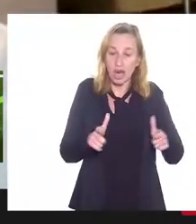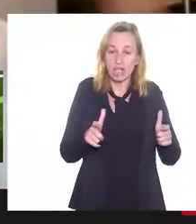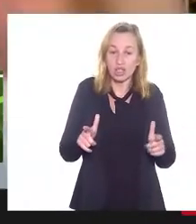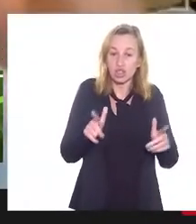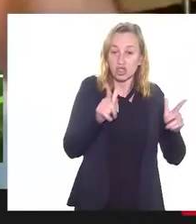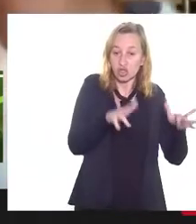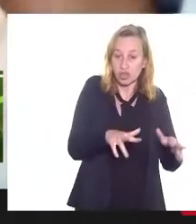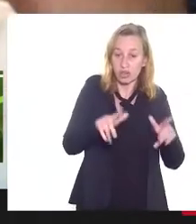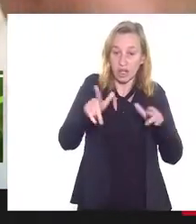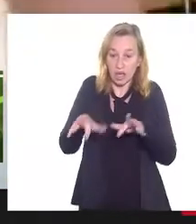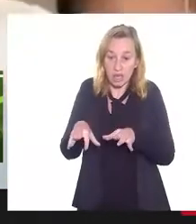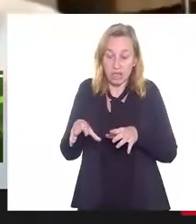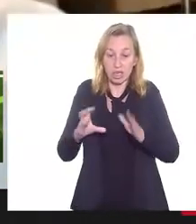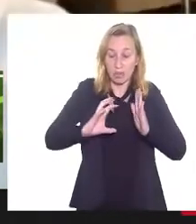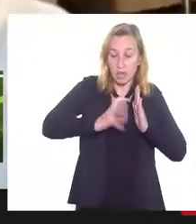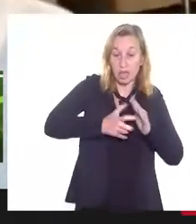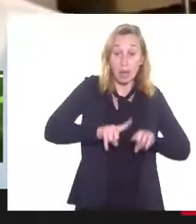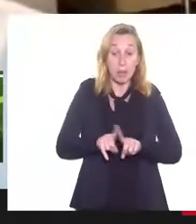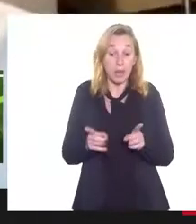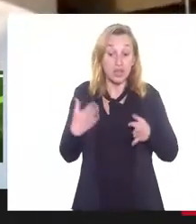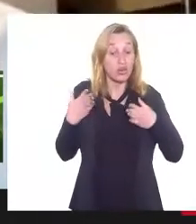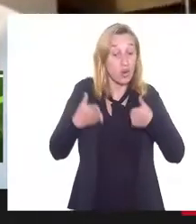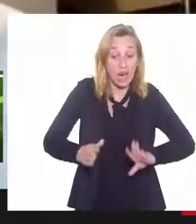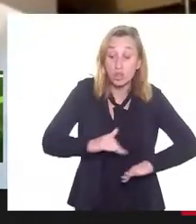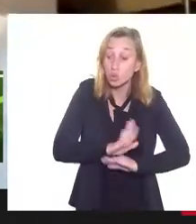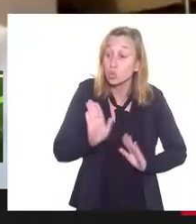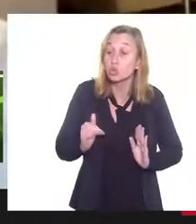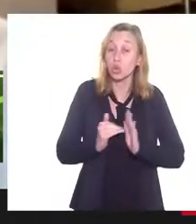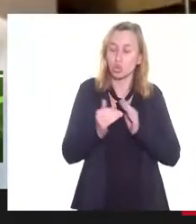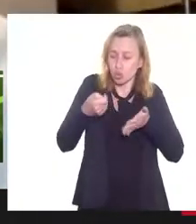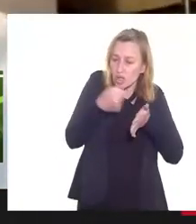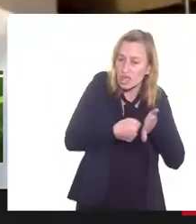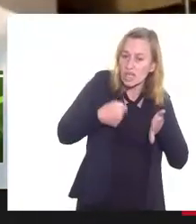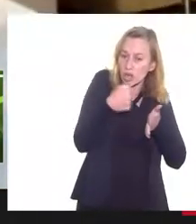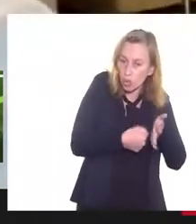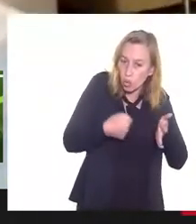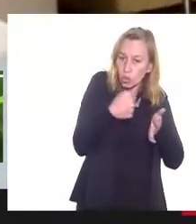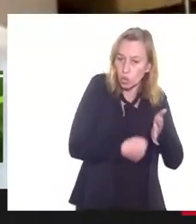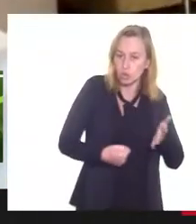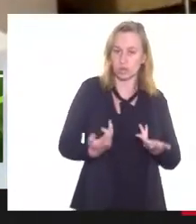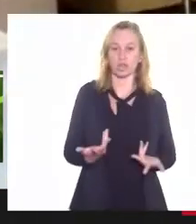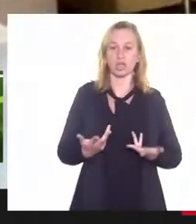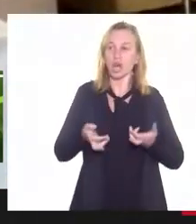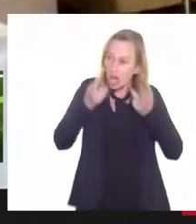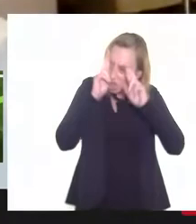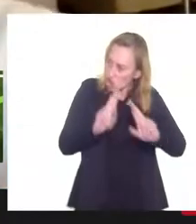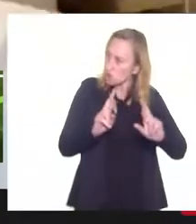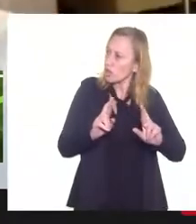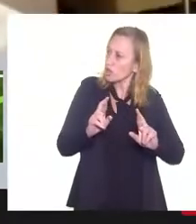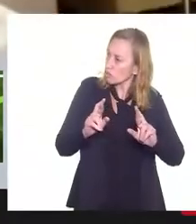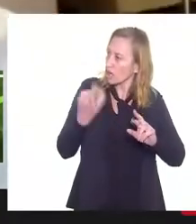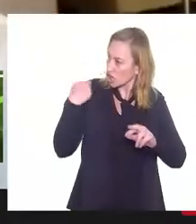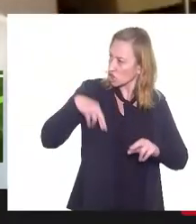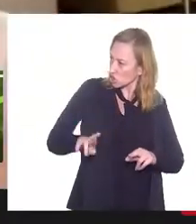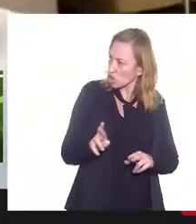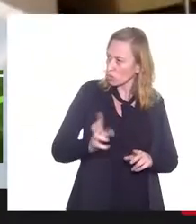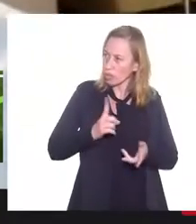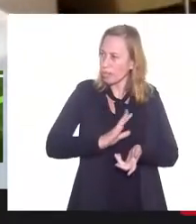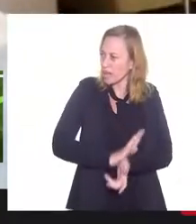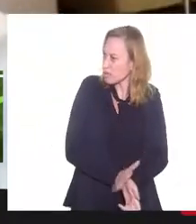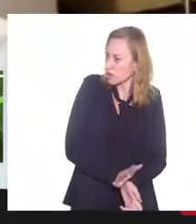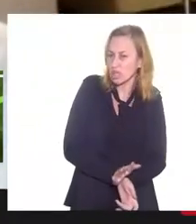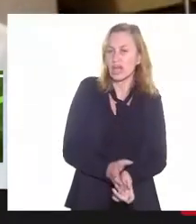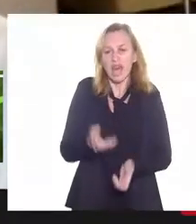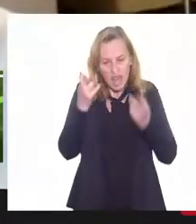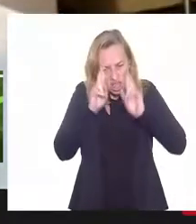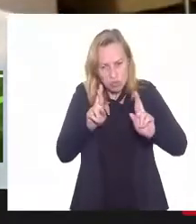etc., mas nós todos estamos focados, né, nessa luta pelo respeito religioso. Não é nem mais intolerância, é falar de